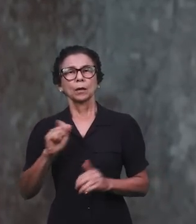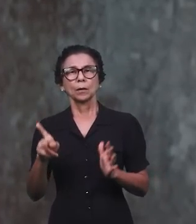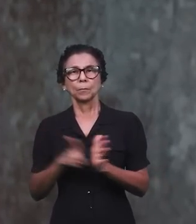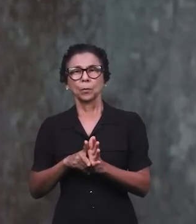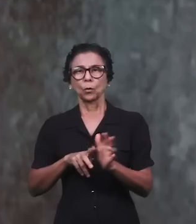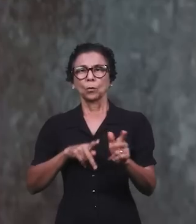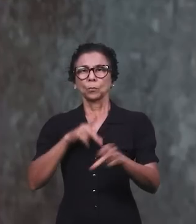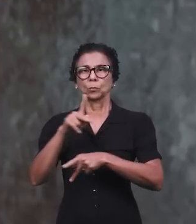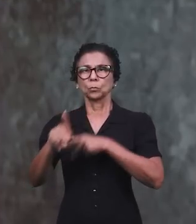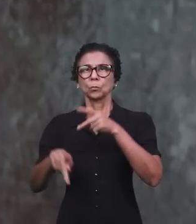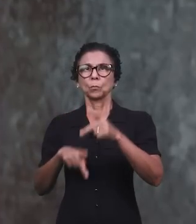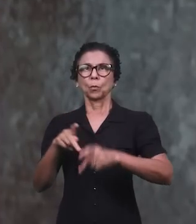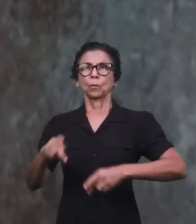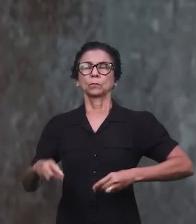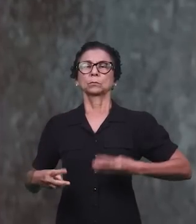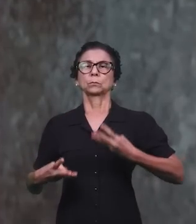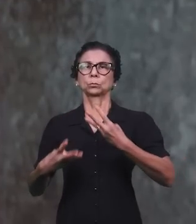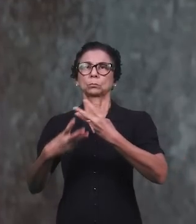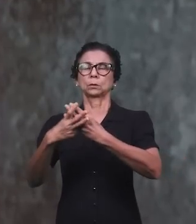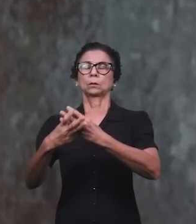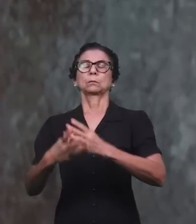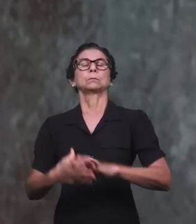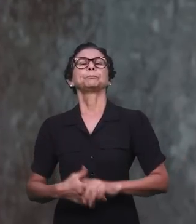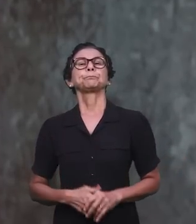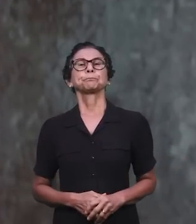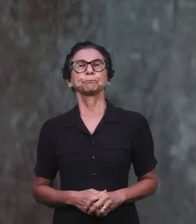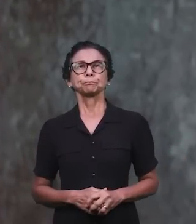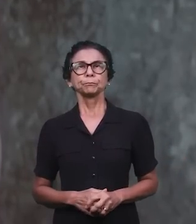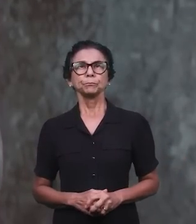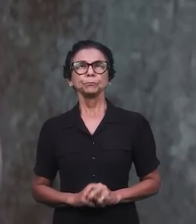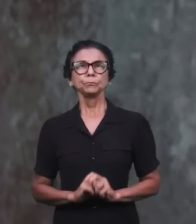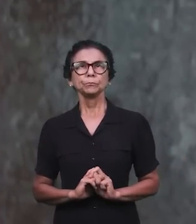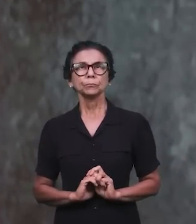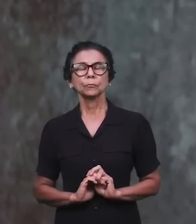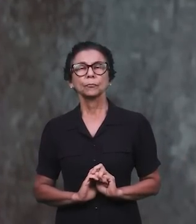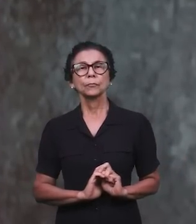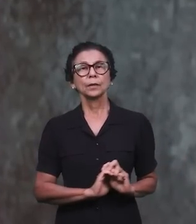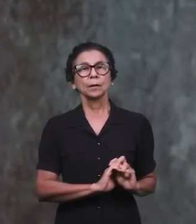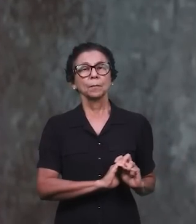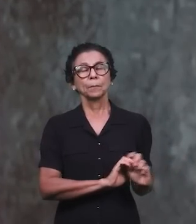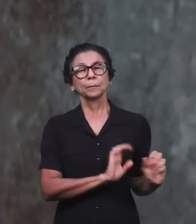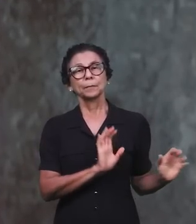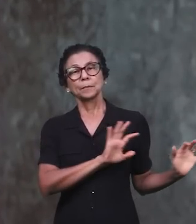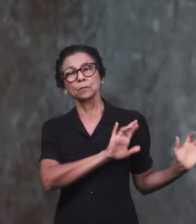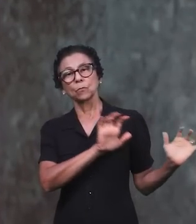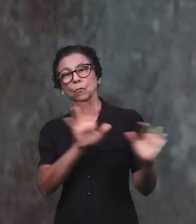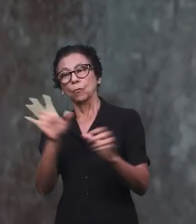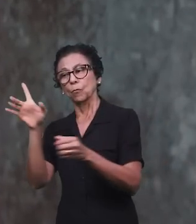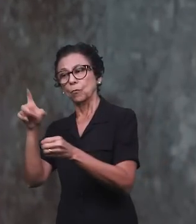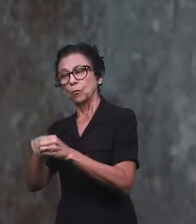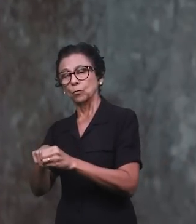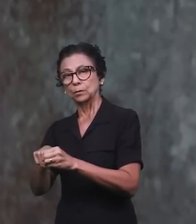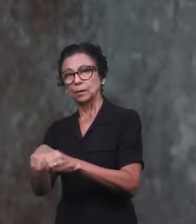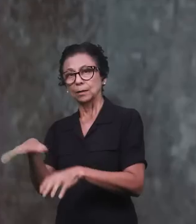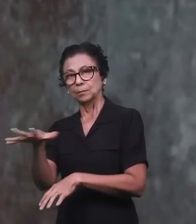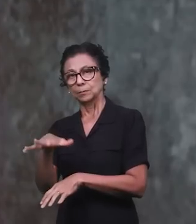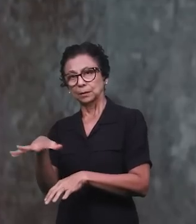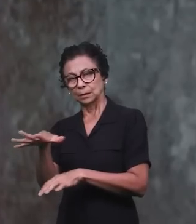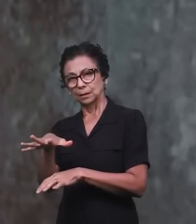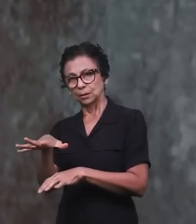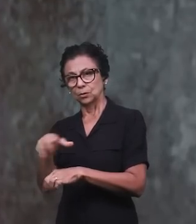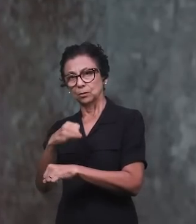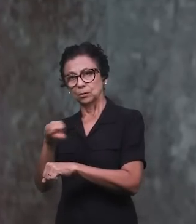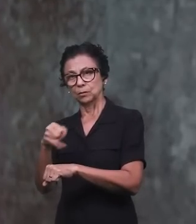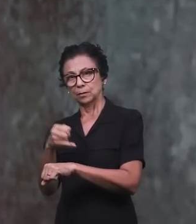de autodeterminação do povo judeu voltar à sua terra e se reorganizar ali. Então esse movimento ganha força, e